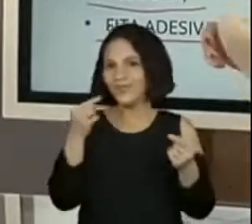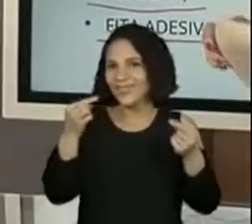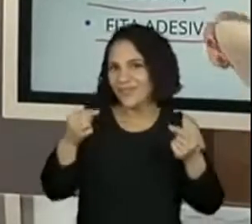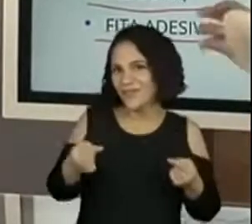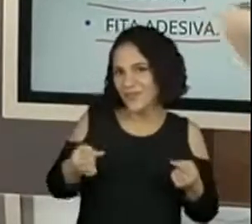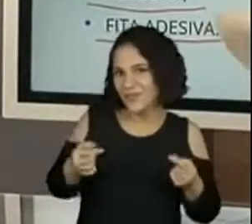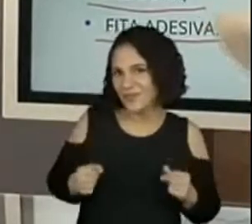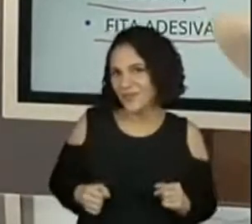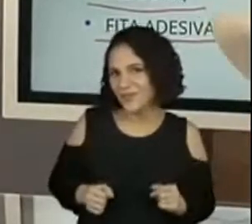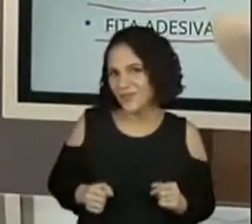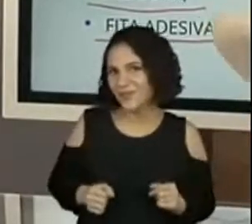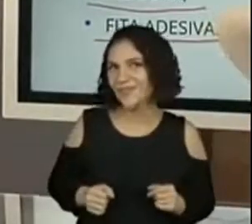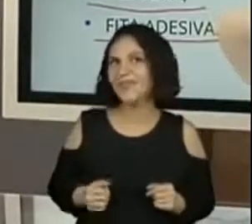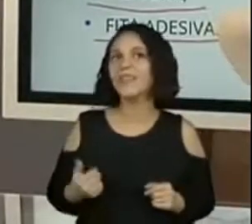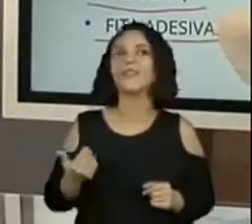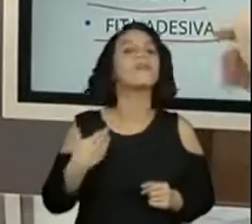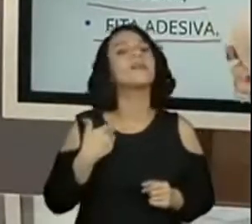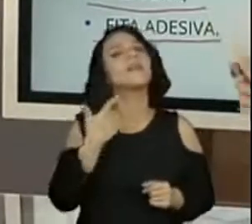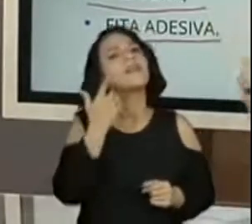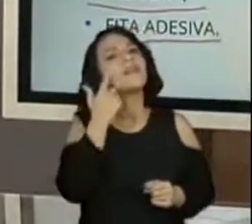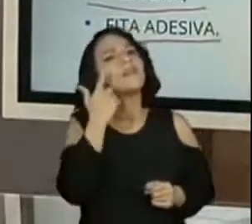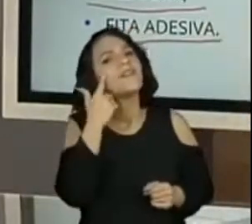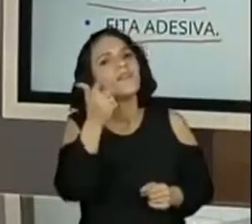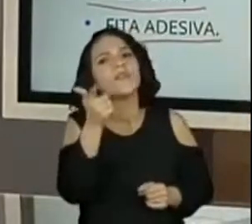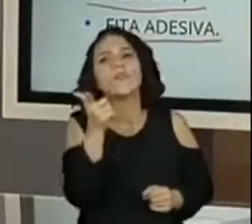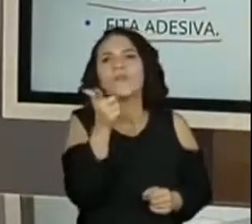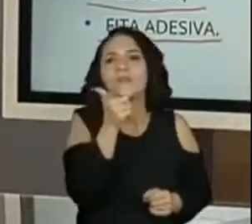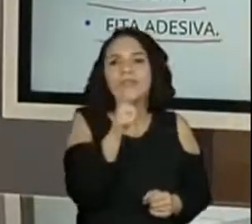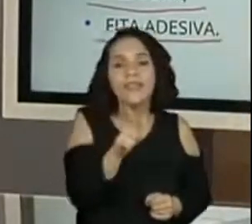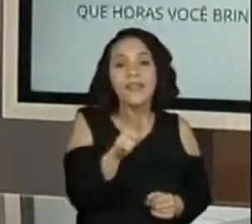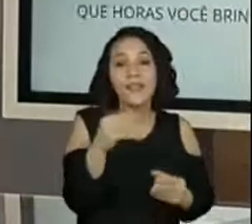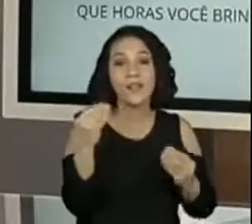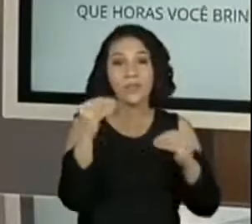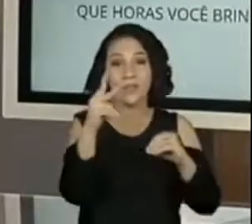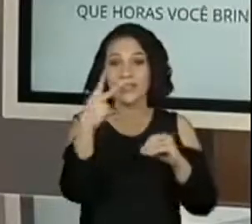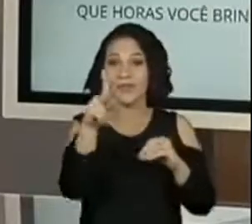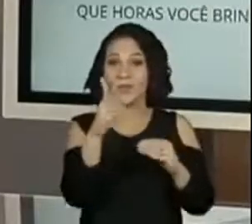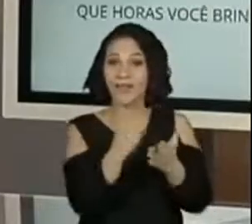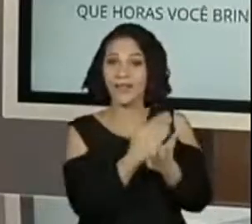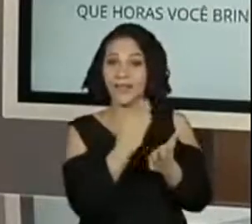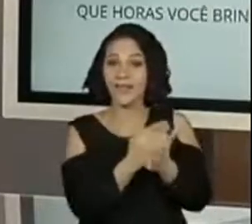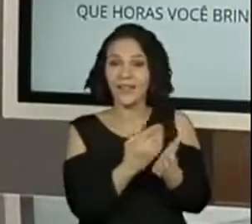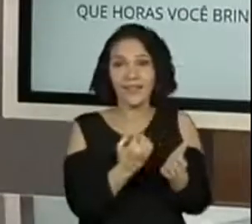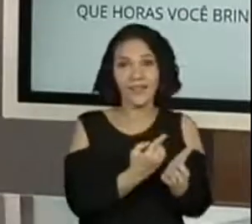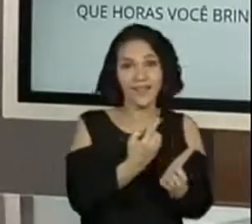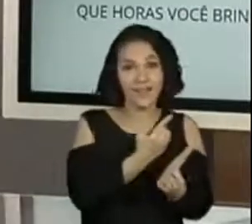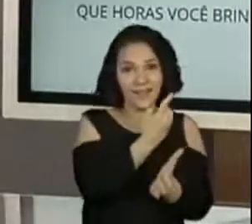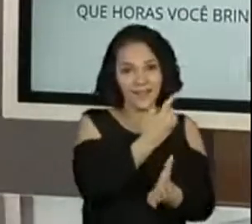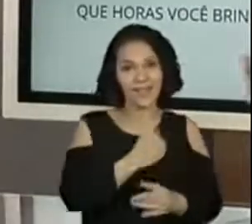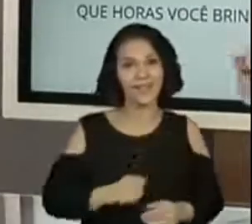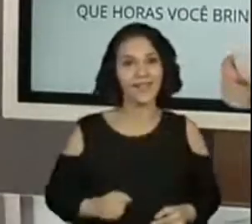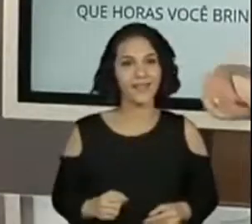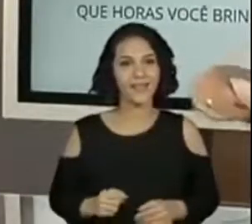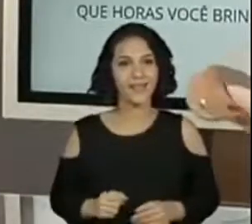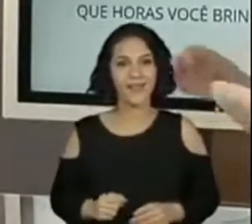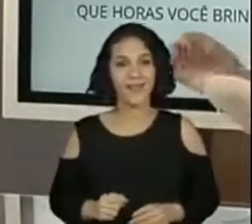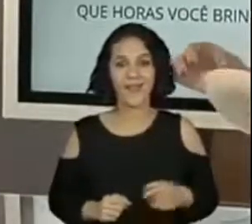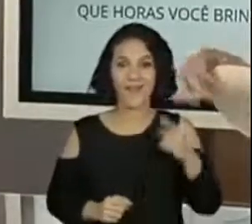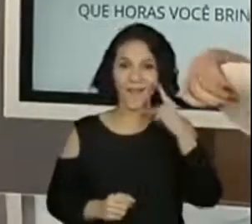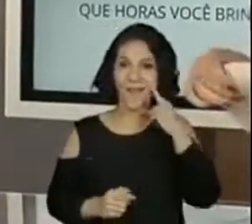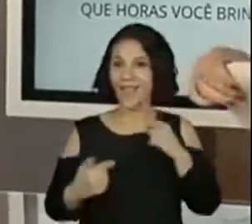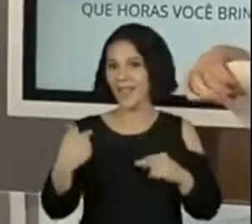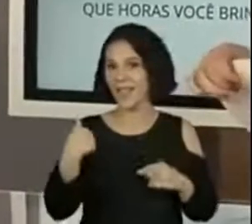desafio. Quero ver se vocês conseguem registrar aí no caderno, tá bom? Aqui eu e a professora